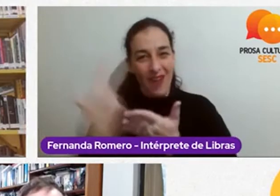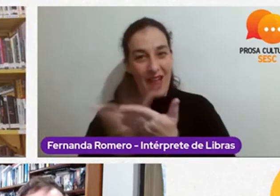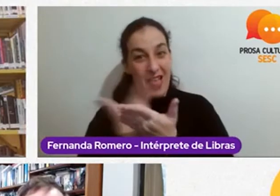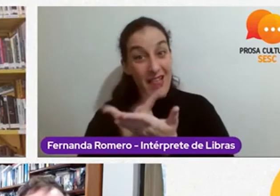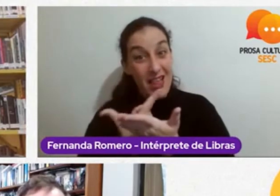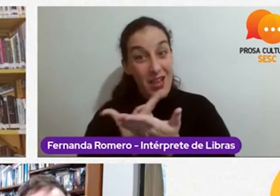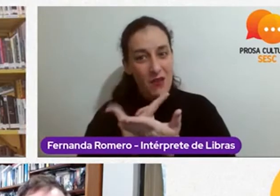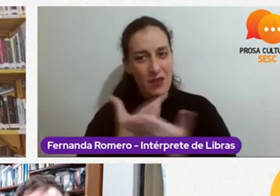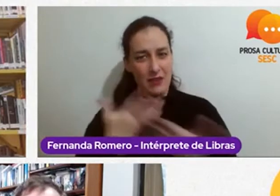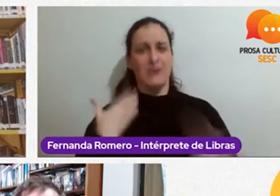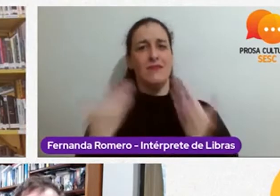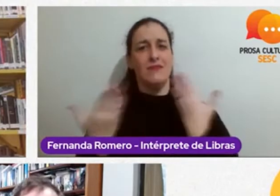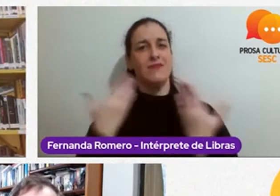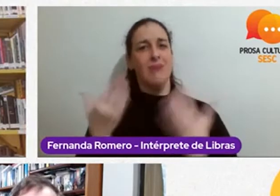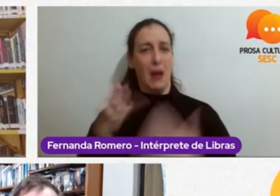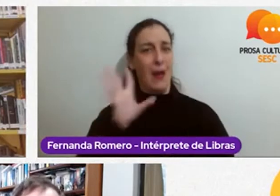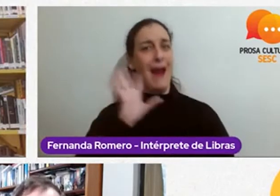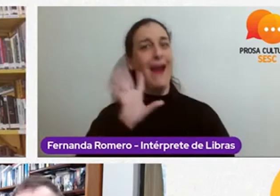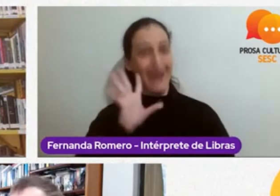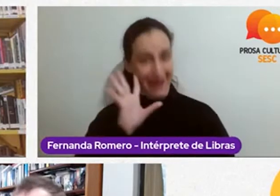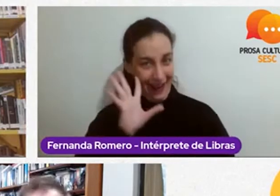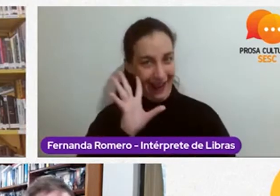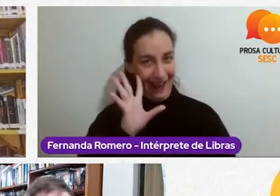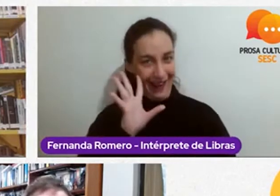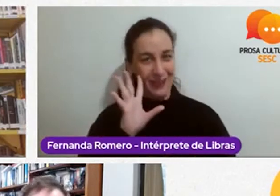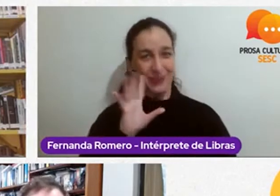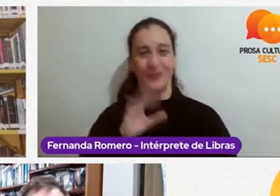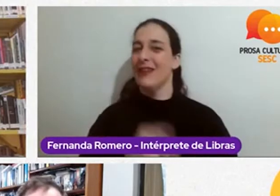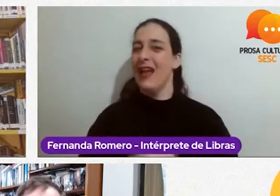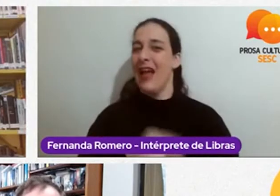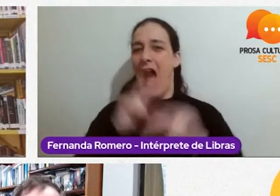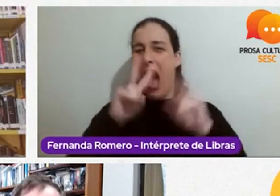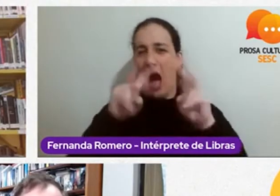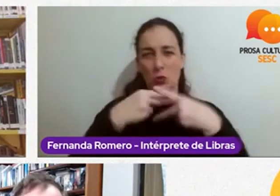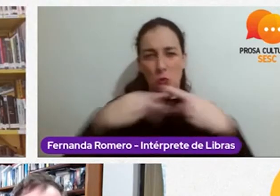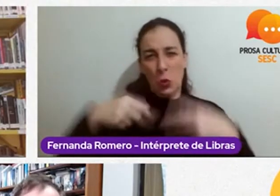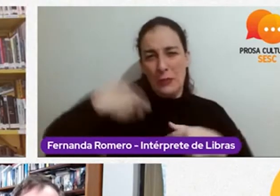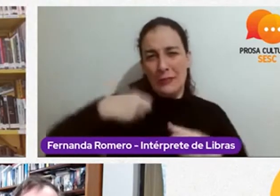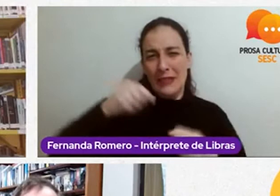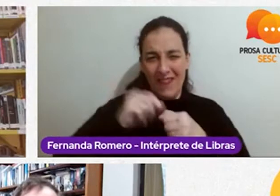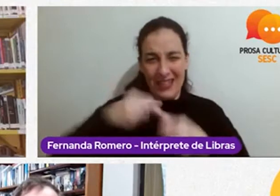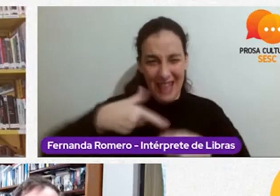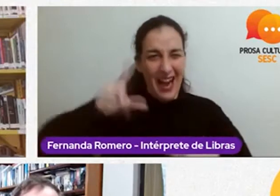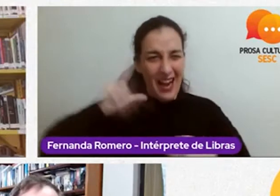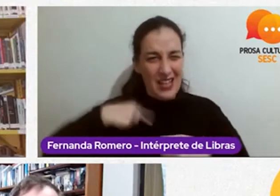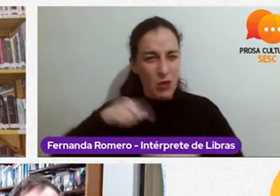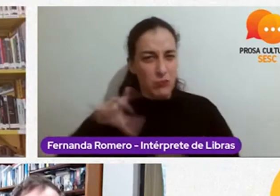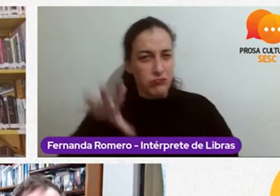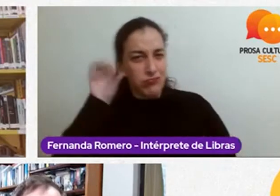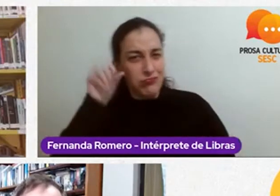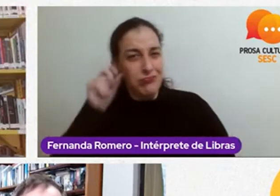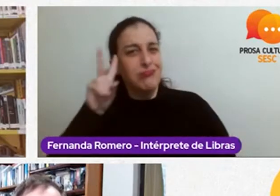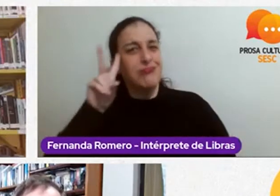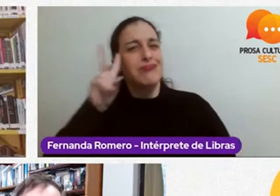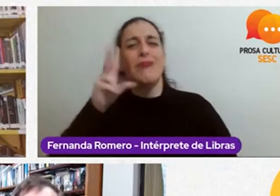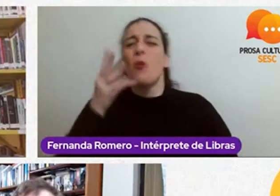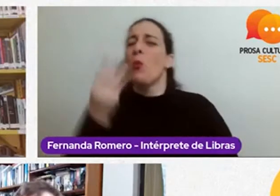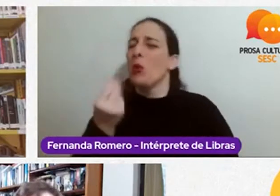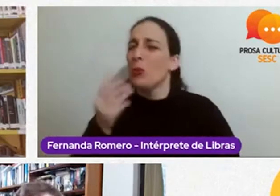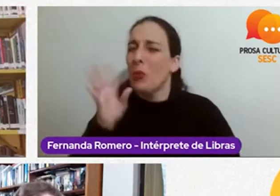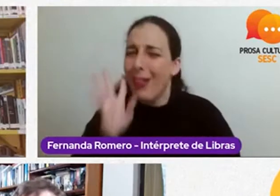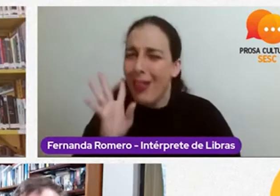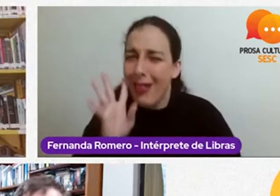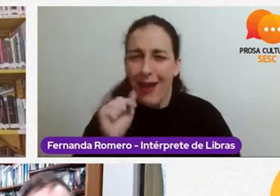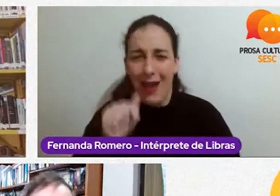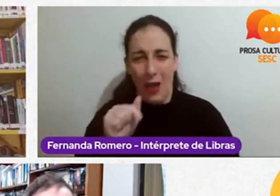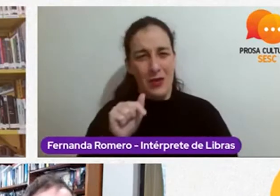bate-papo tão legal aqui. Vocês estavam conversando sobre as coisas que tem que fazer e tal. Antes eu estava acompanhando e estava me lembrando como é bacana isso. Um pouco